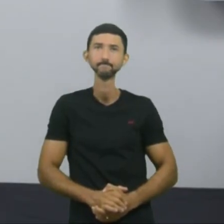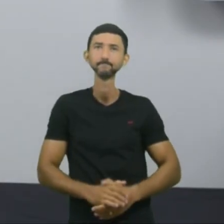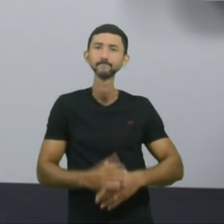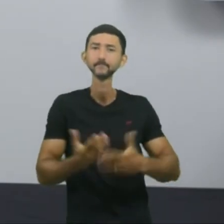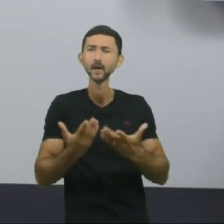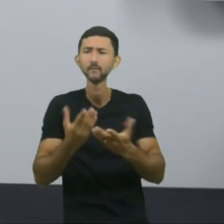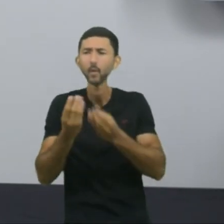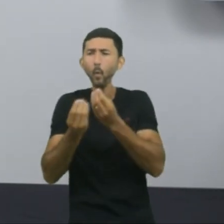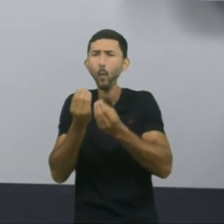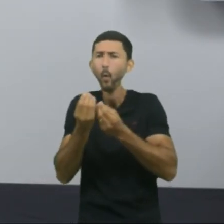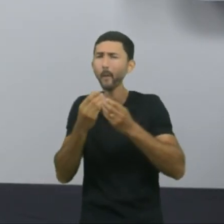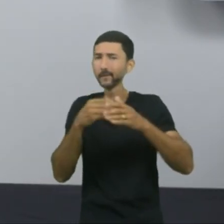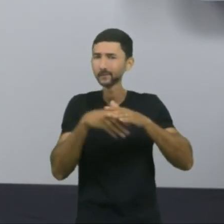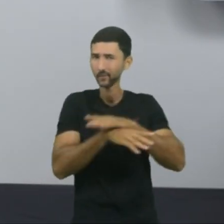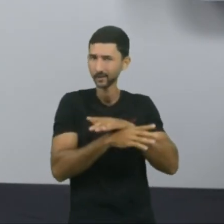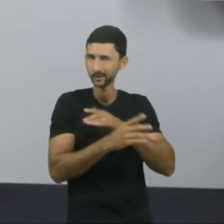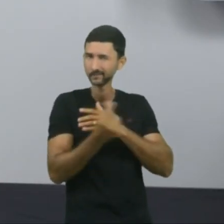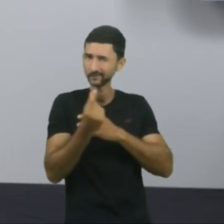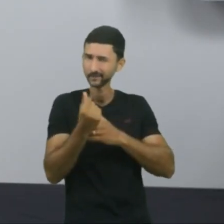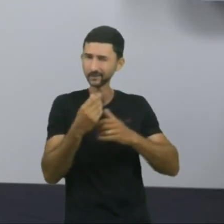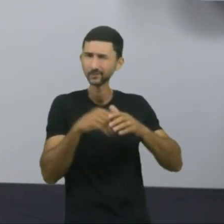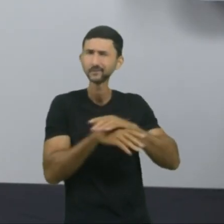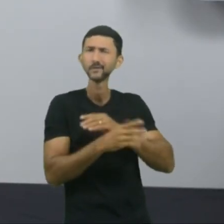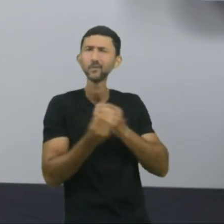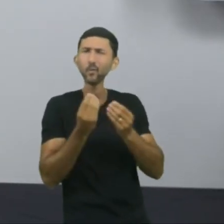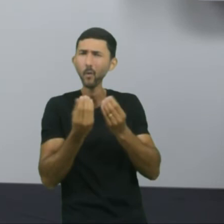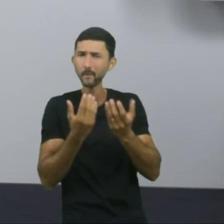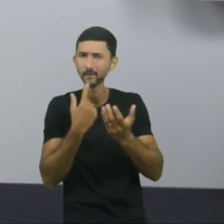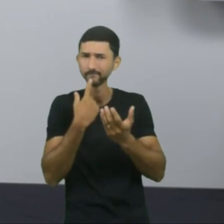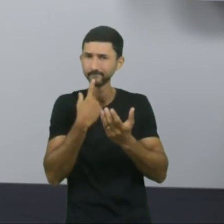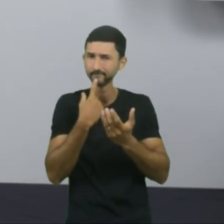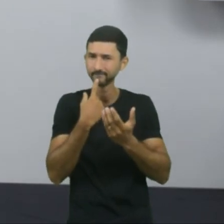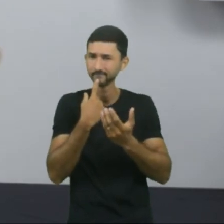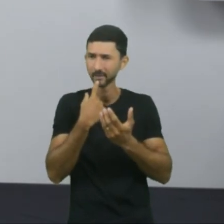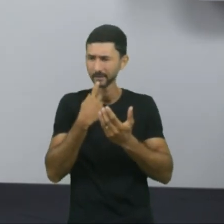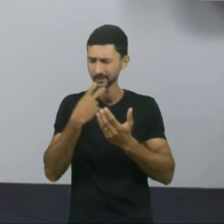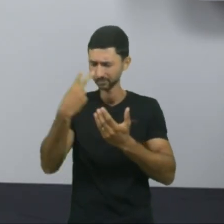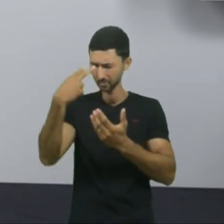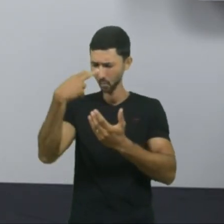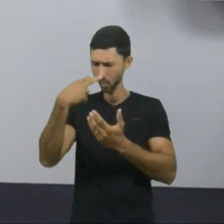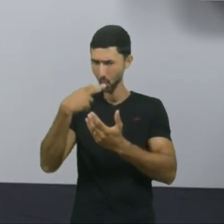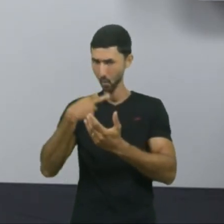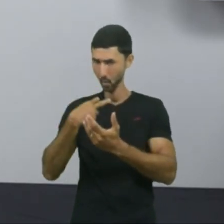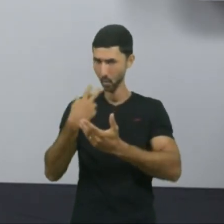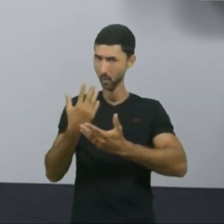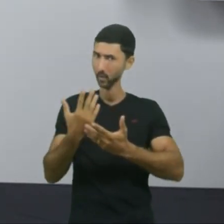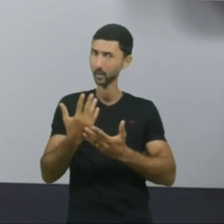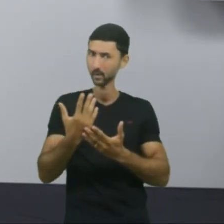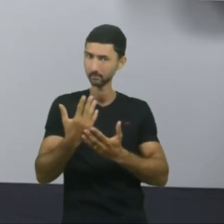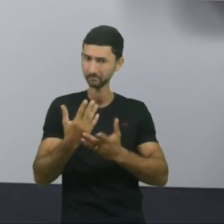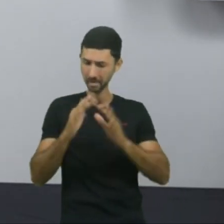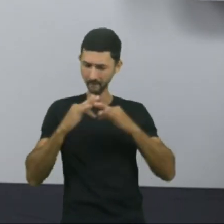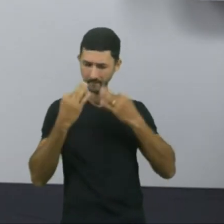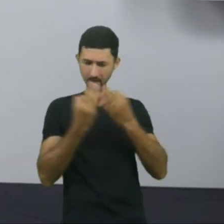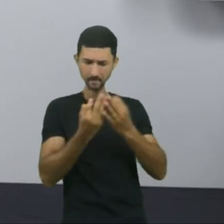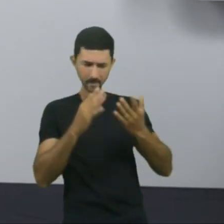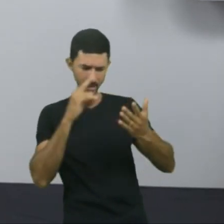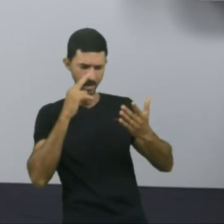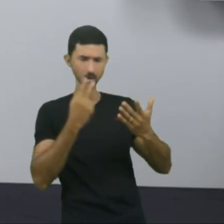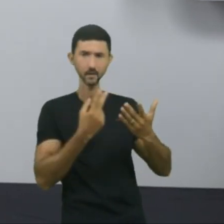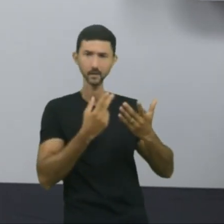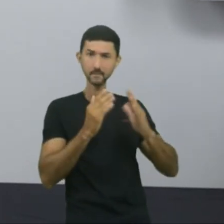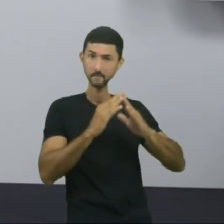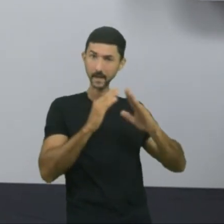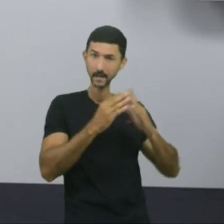Como é que eu vou poupar? Eu preciso me olhar para minha família, olhar para minha casa